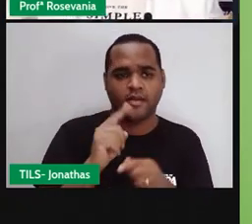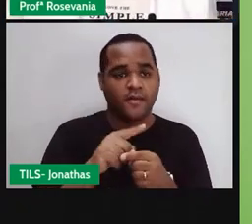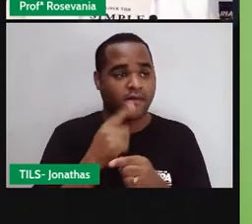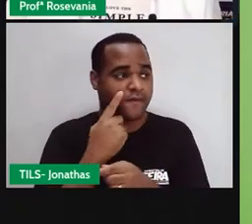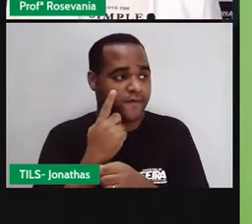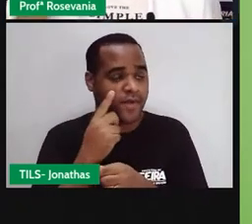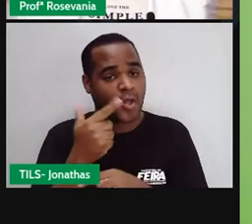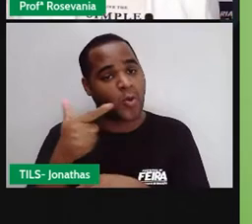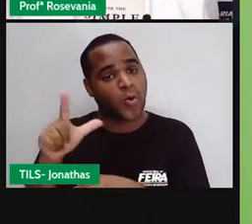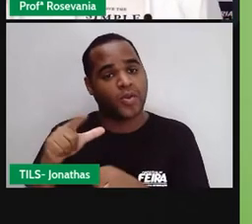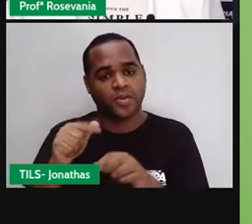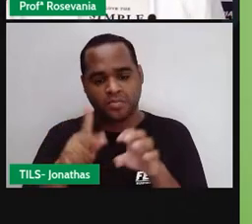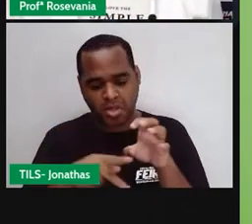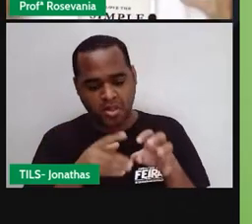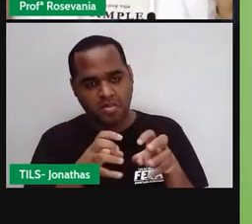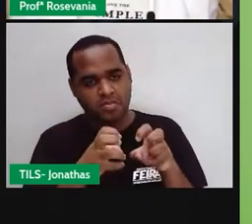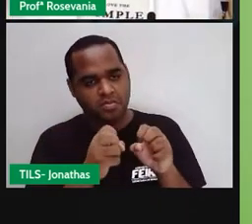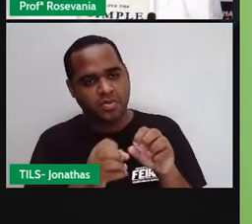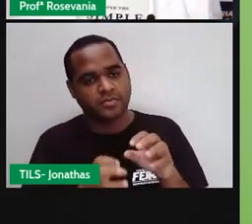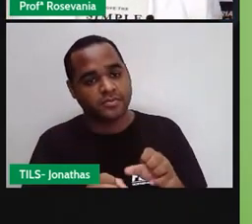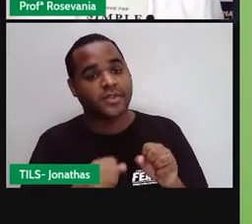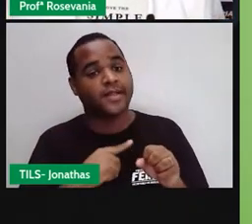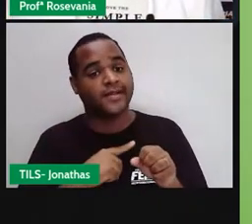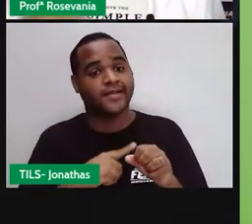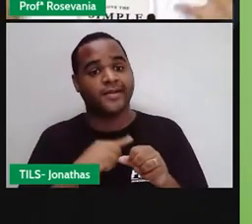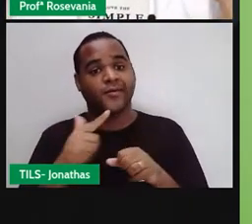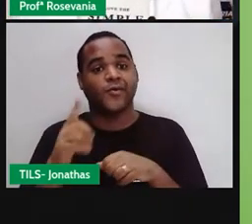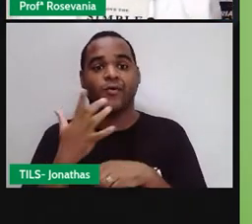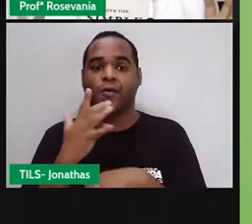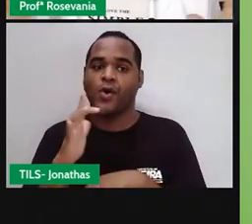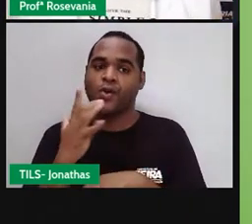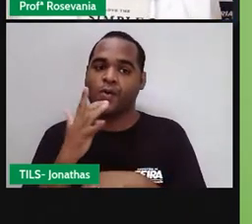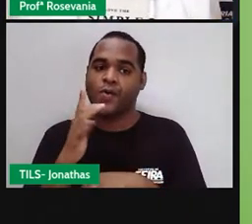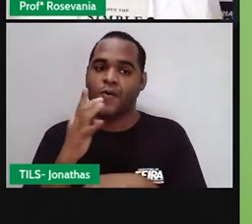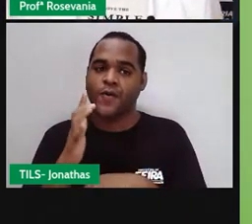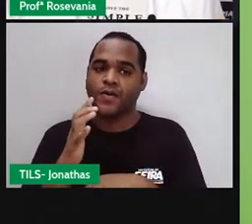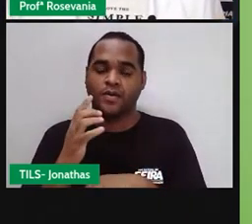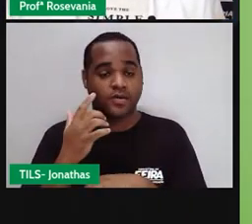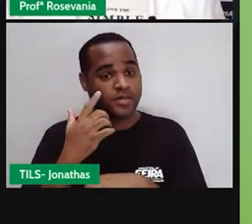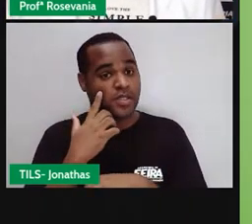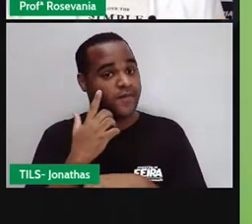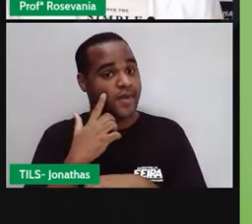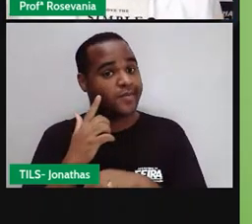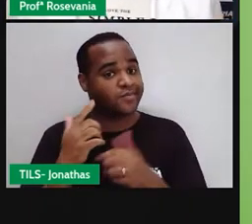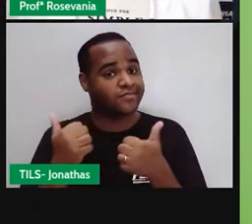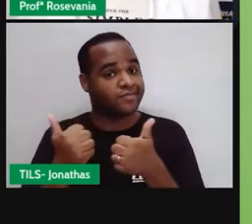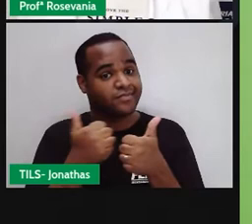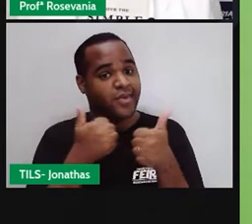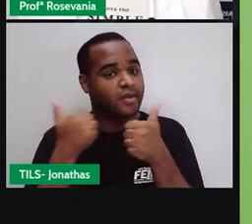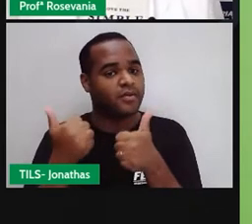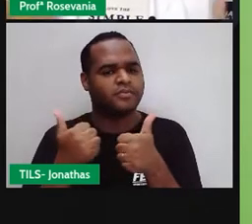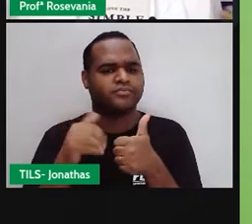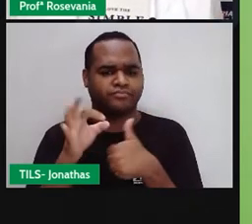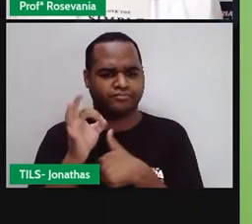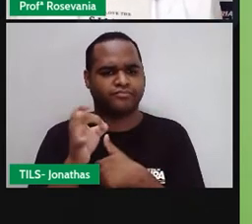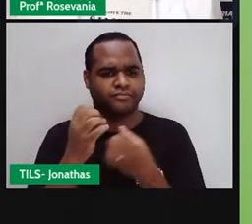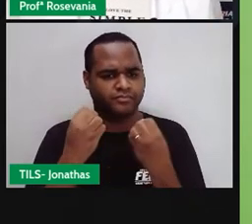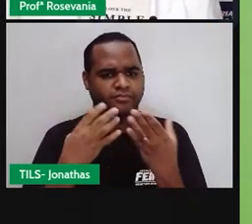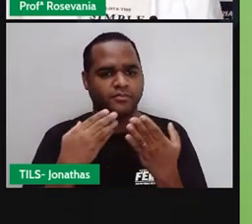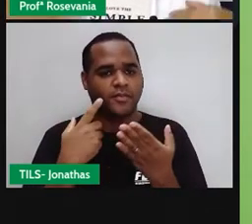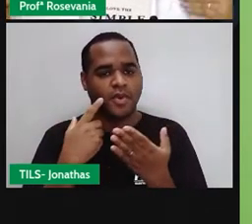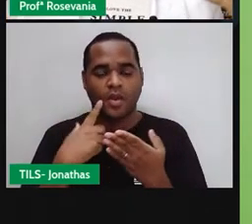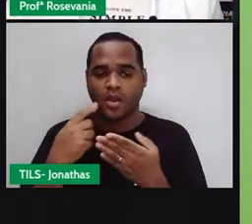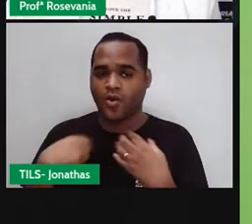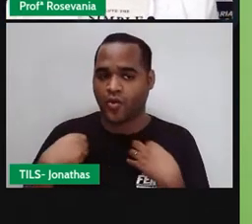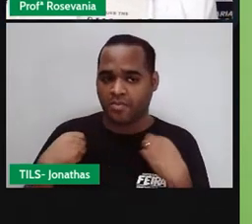disso, a gente mudou para borracha, depois mudou para café, e aí veio o ouro e a gente foi muito nisso. Certo, tudo bem. Mas para a gente consumir